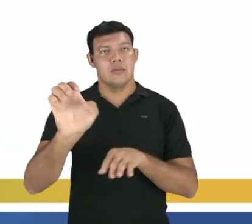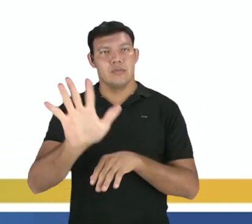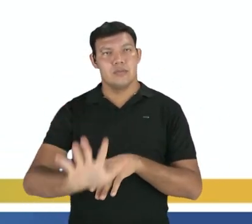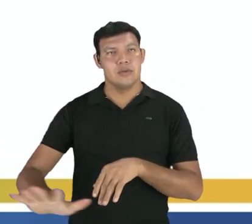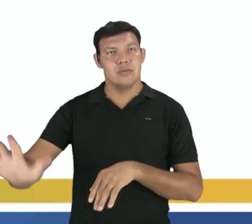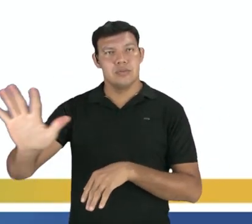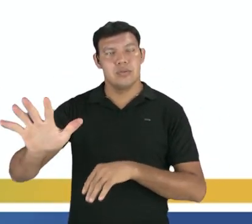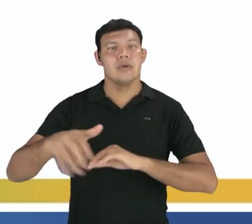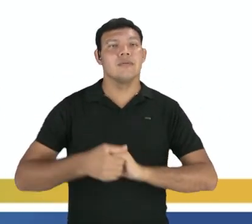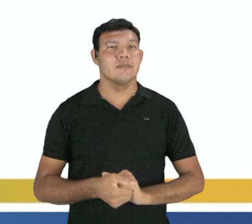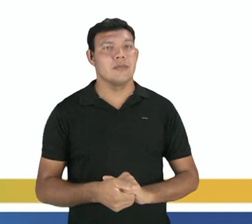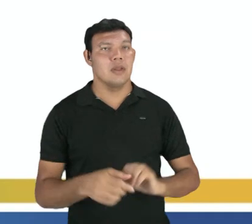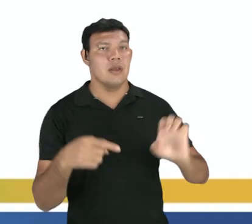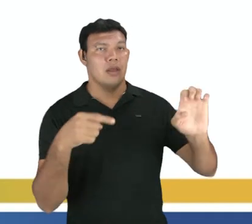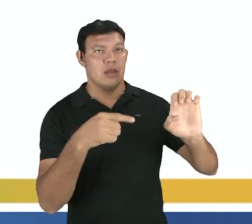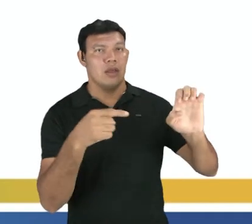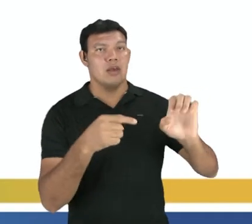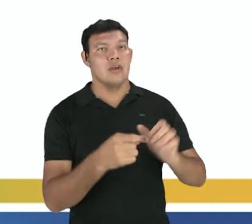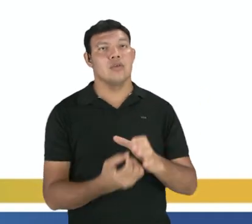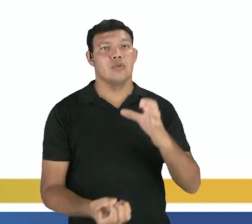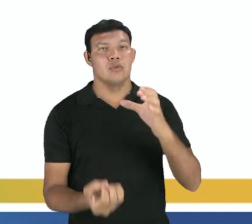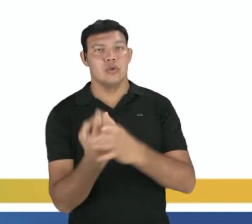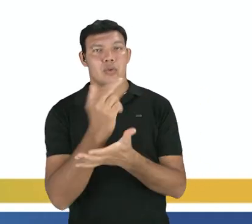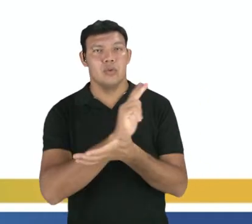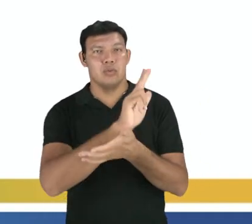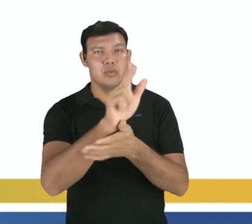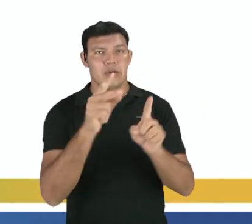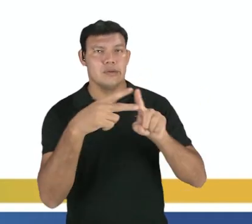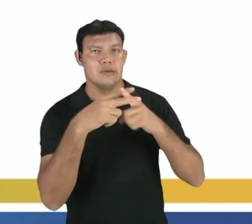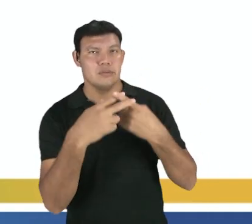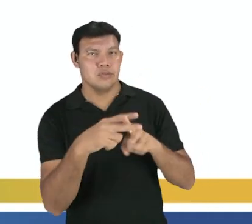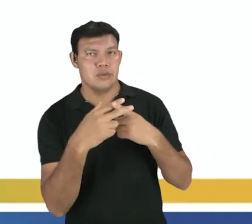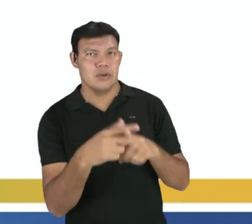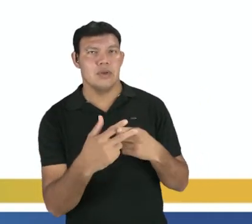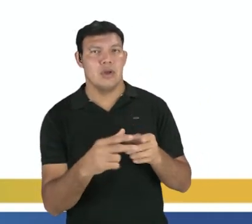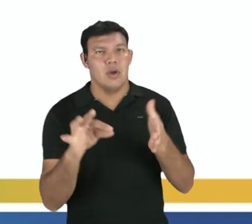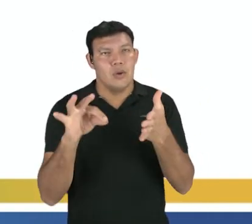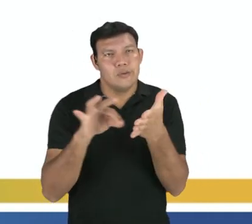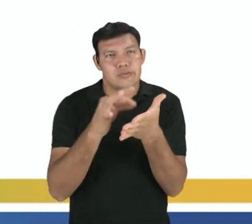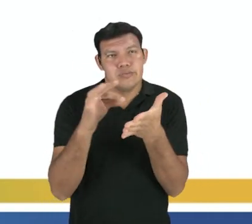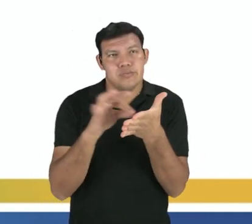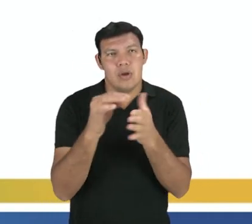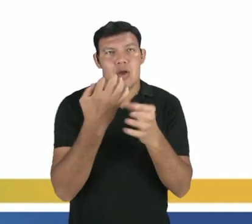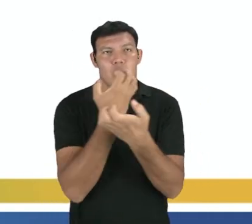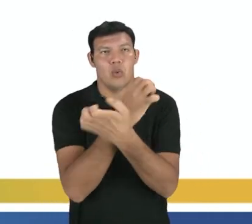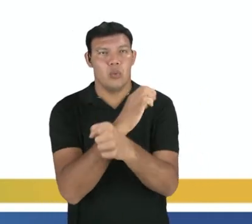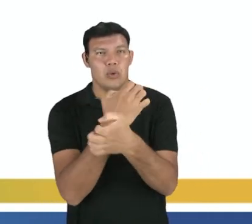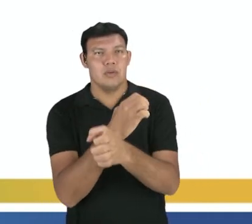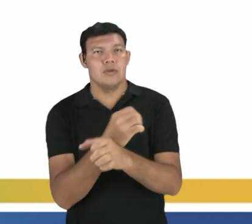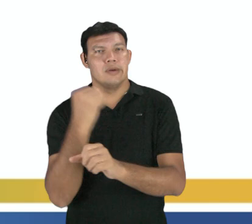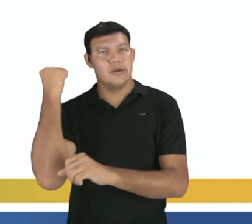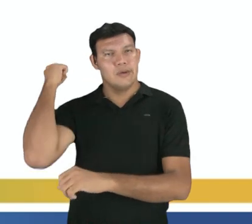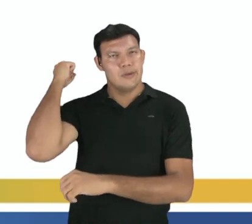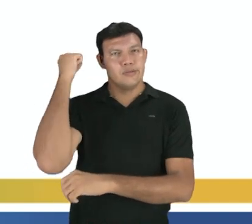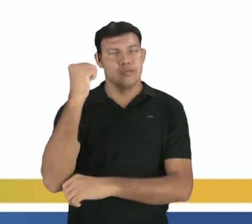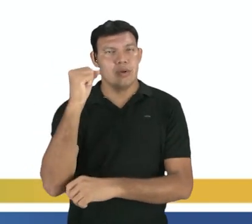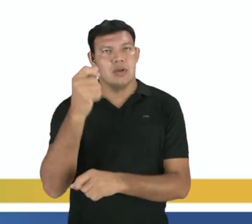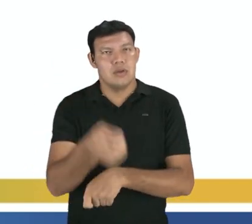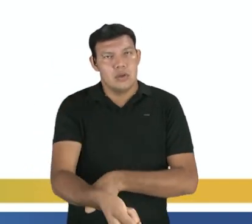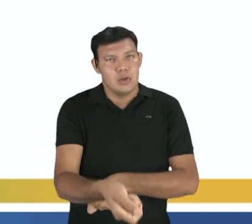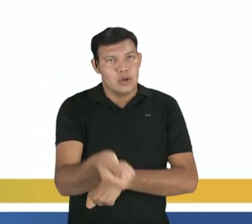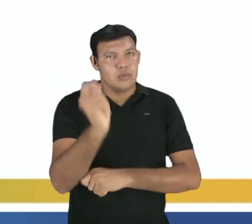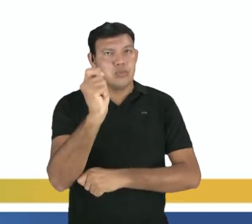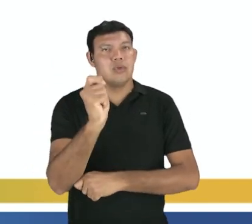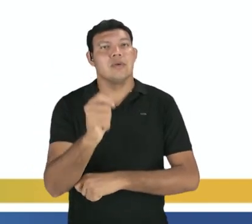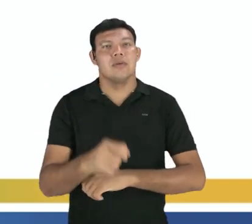machadinha, a lança e a faca. Pessoal, bem tranquila essa questão, né? Nós temos aí a alternativa